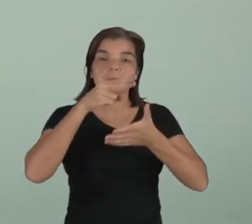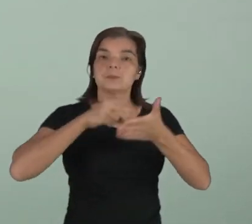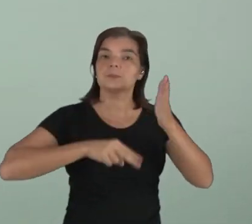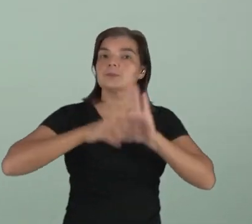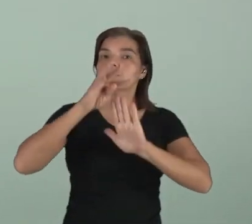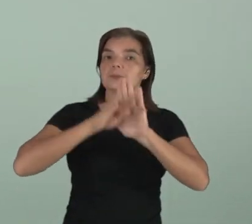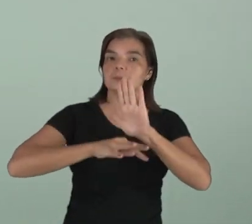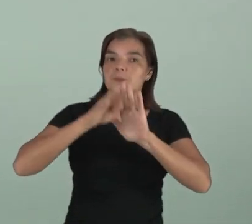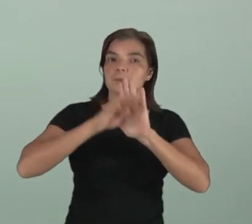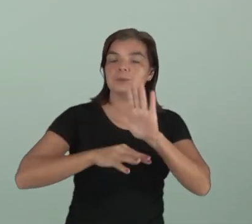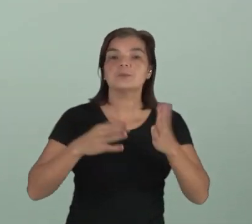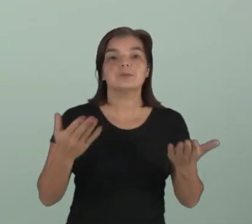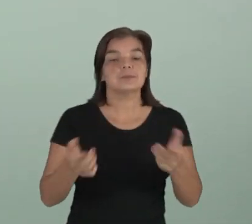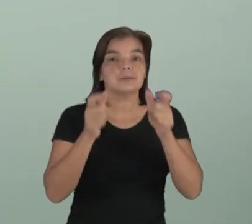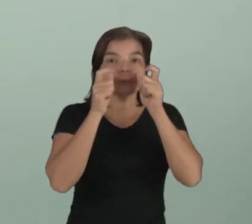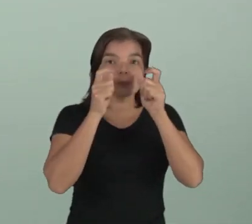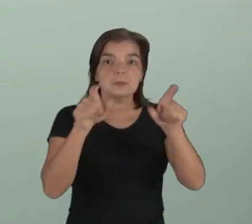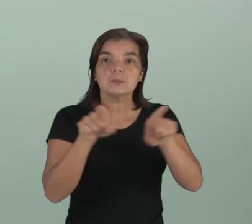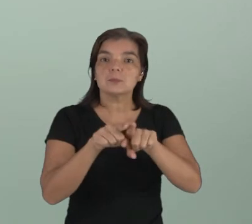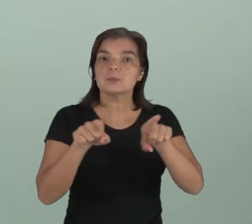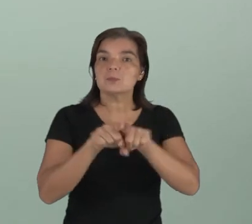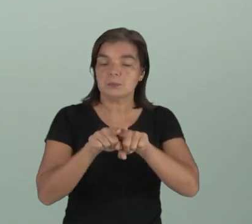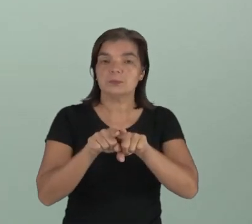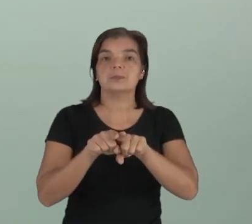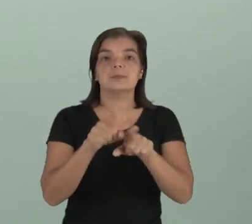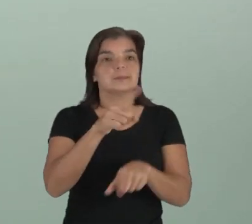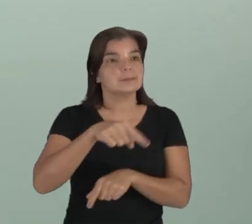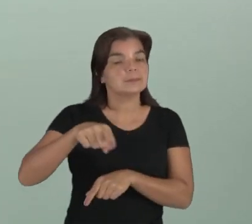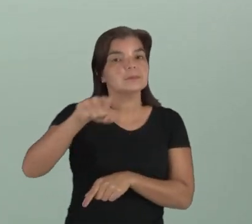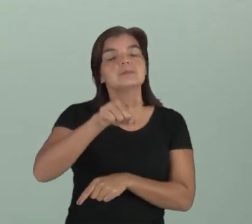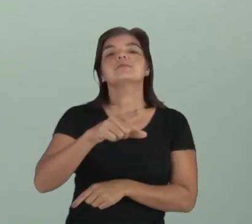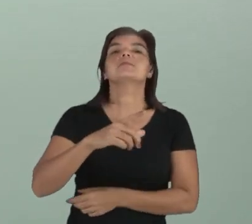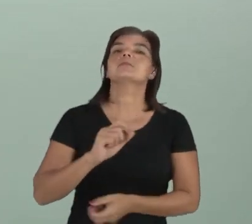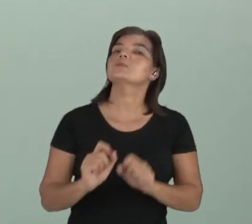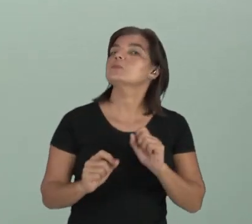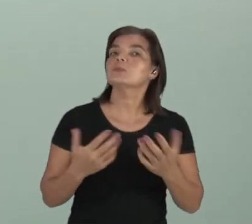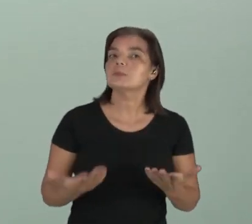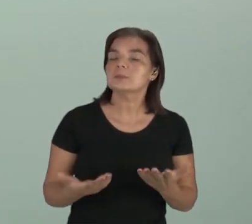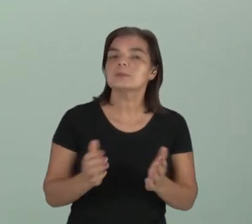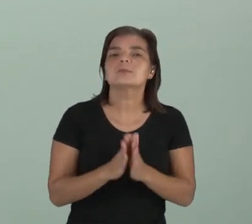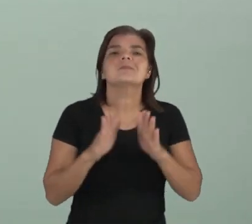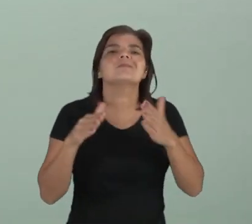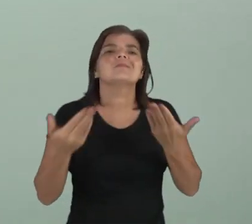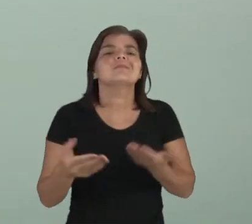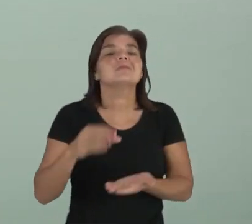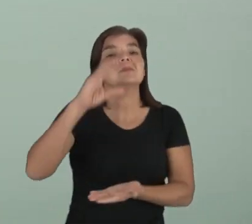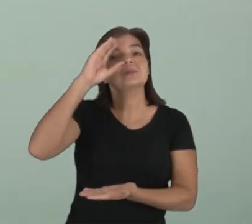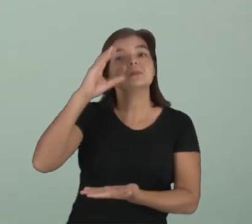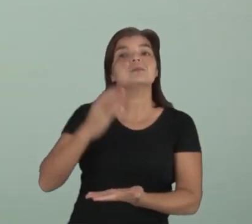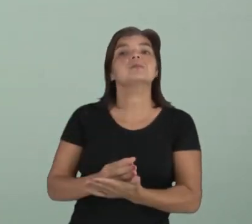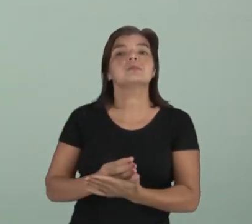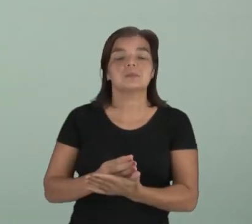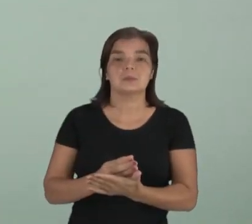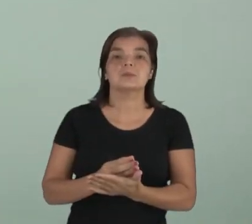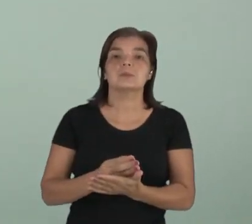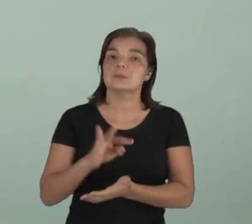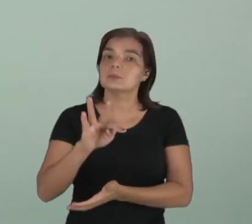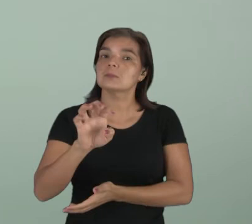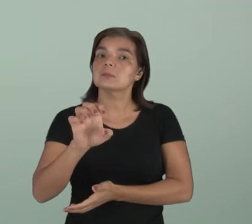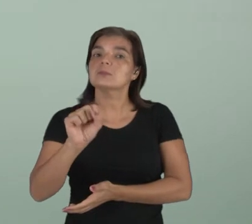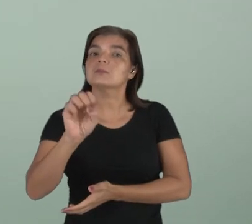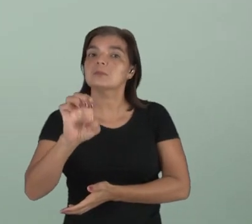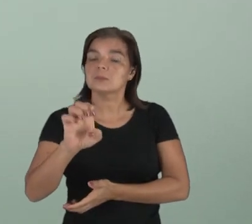leitura do texto e e que vocês tenham observado qual é a tese, qual é o posicionamento